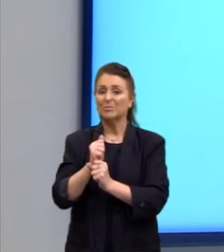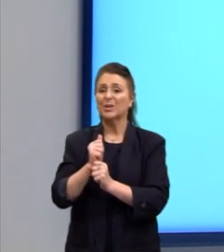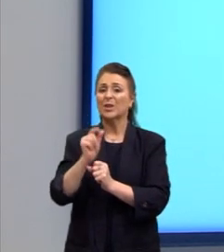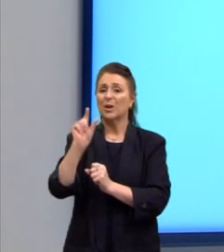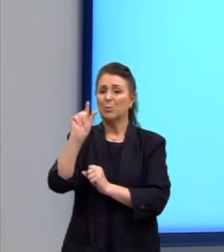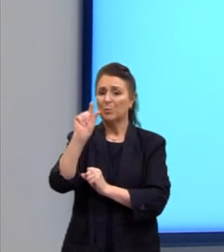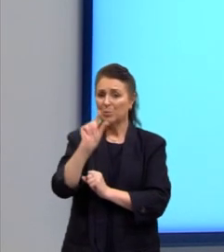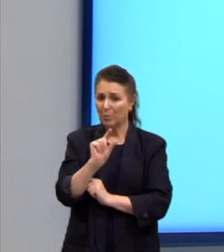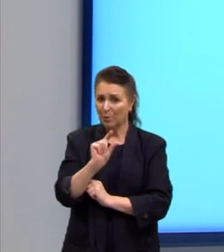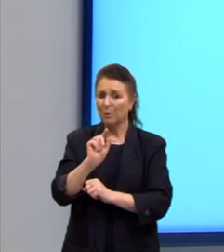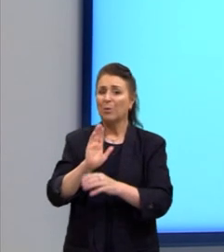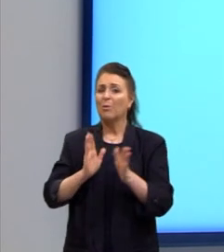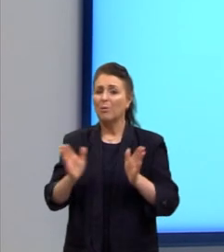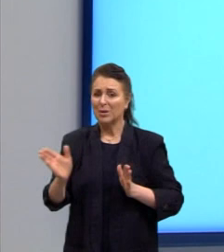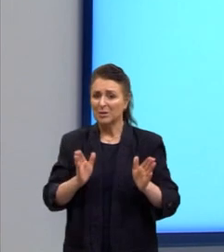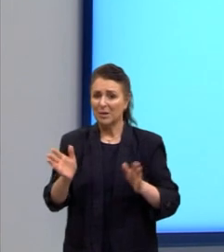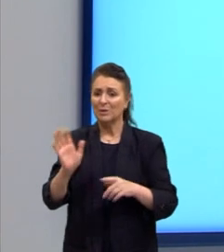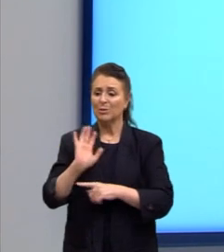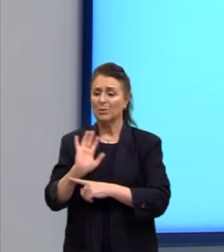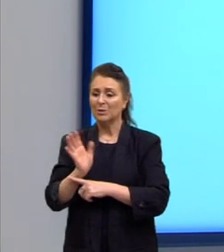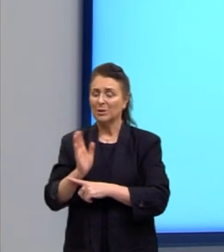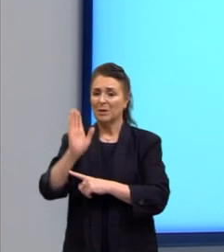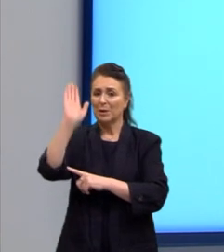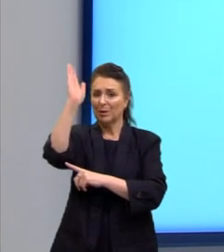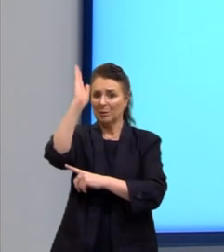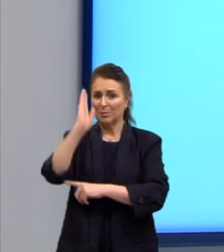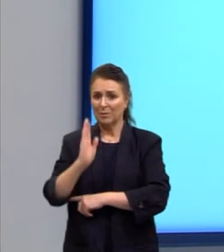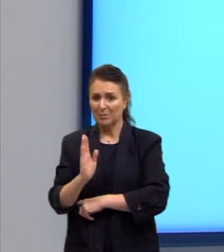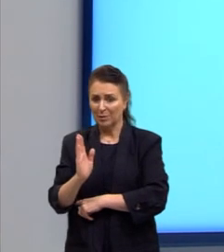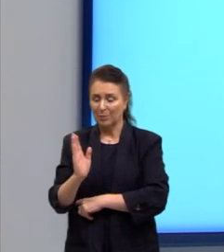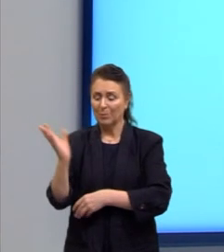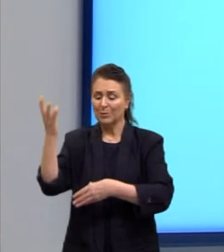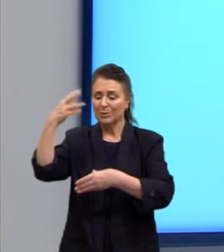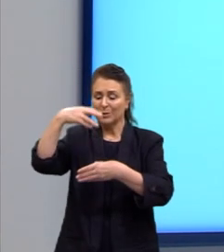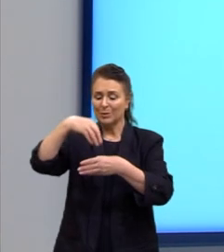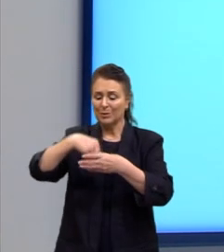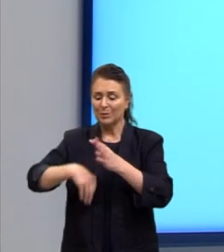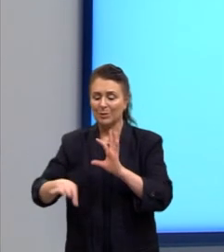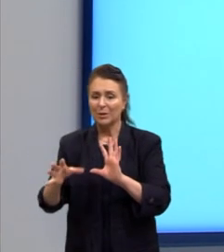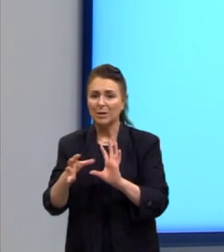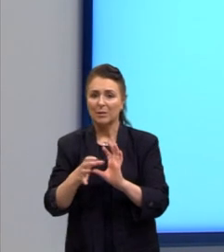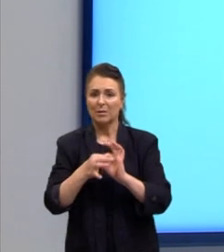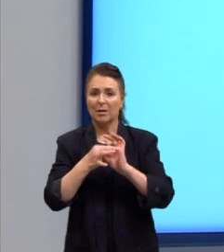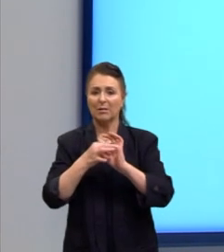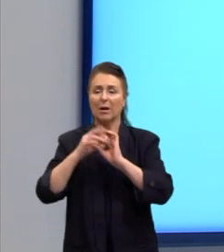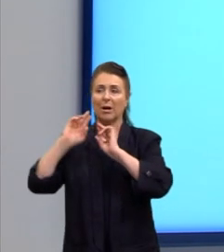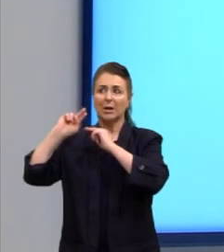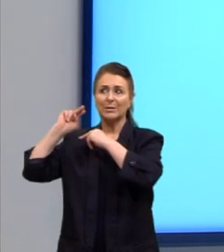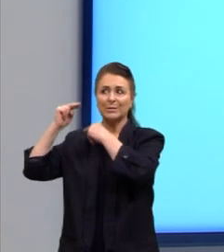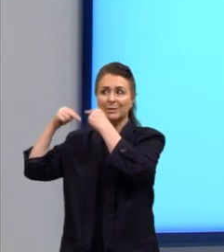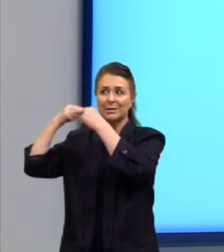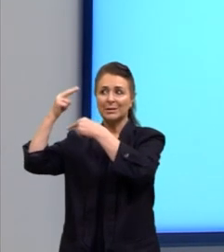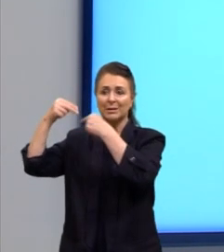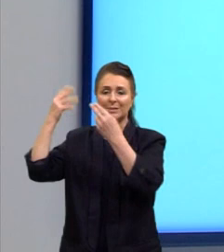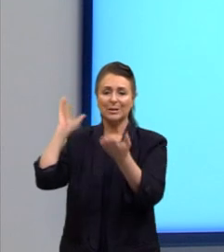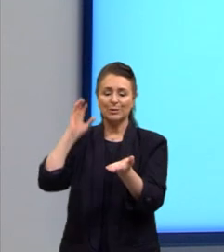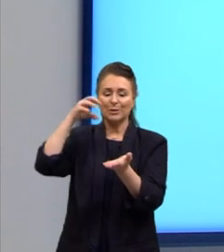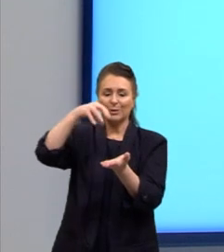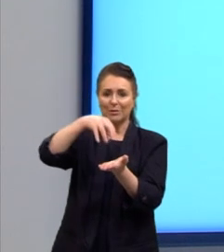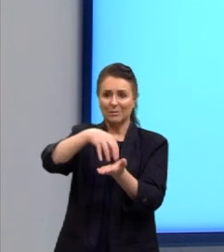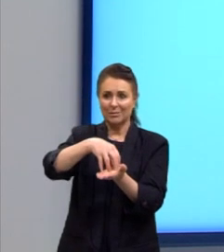acesso ao cinema no Brasil está intrinsecamente ligada às heranças coloniais.